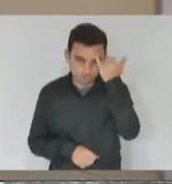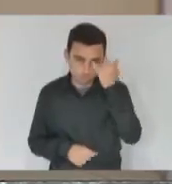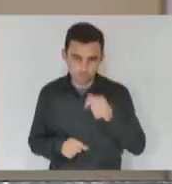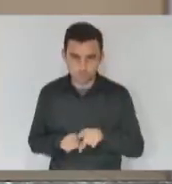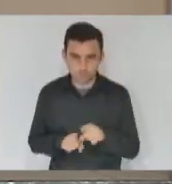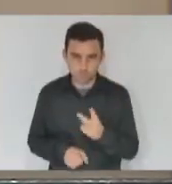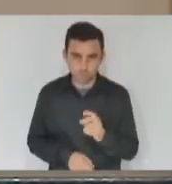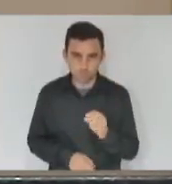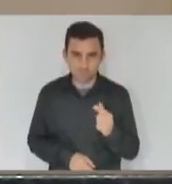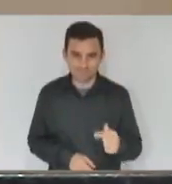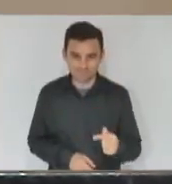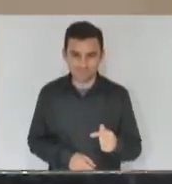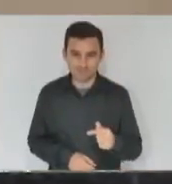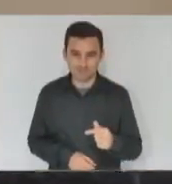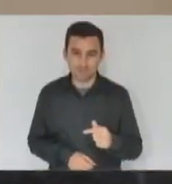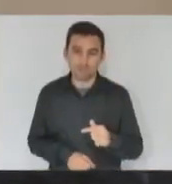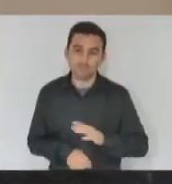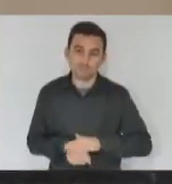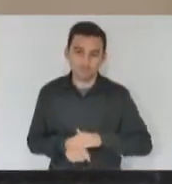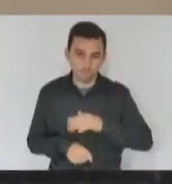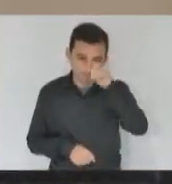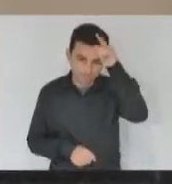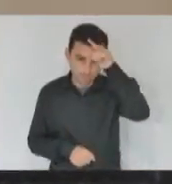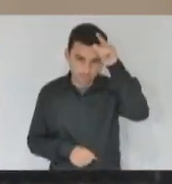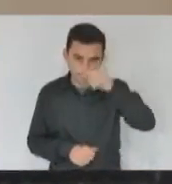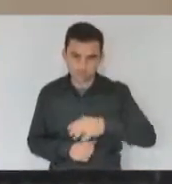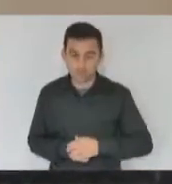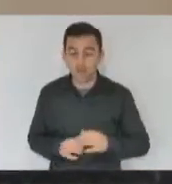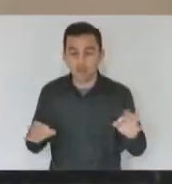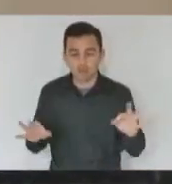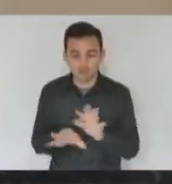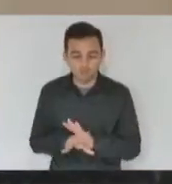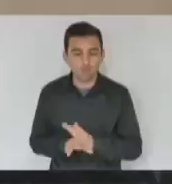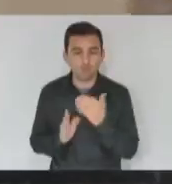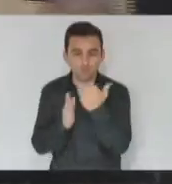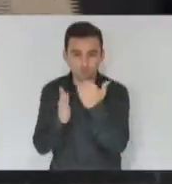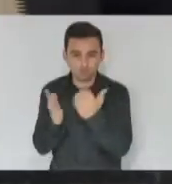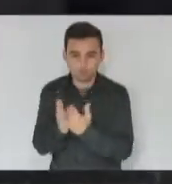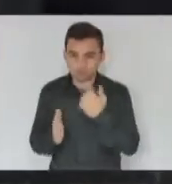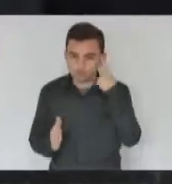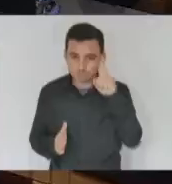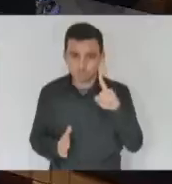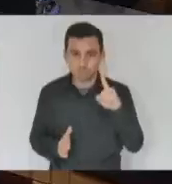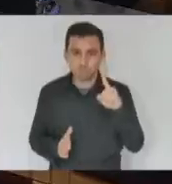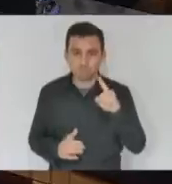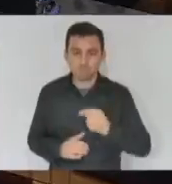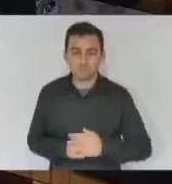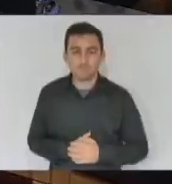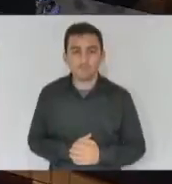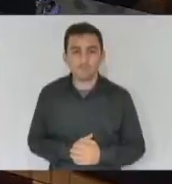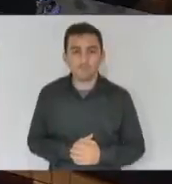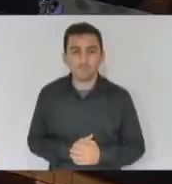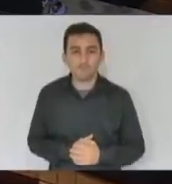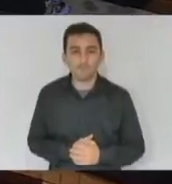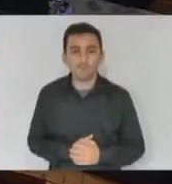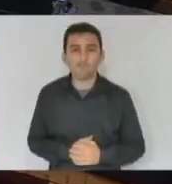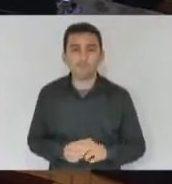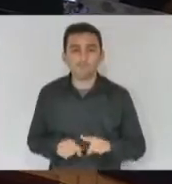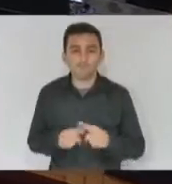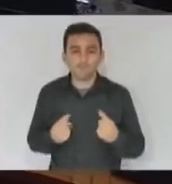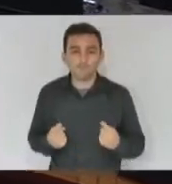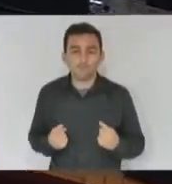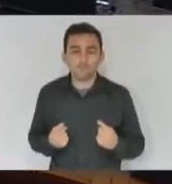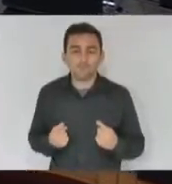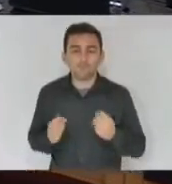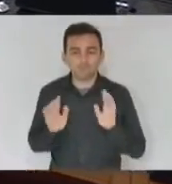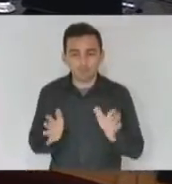207, deputado Sargento Lima. Encerrada a ordem do dia, tem a palavra pela ordem, deputado Mioto. Senhor presidente, apenas gostaria de registrar